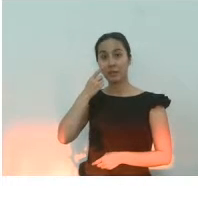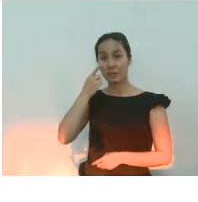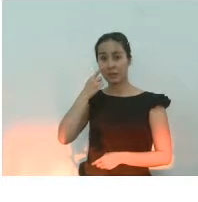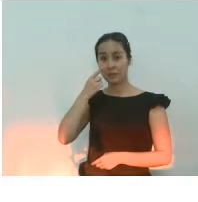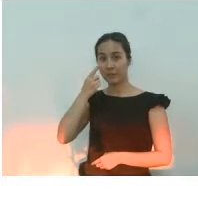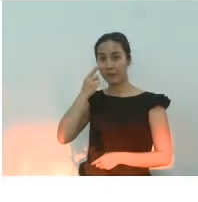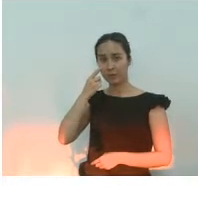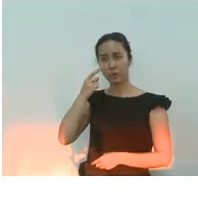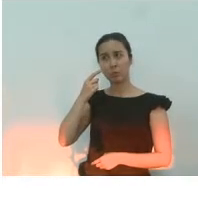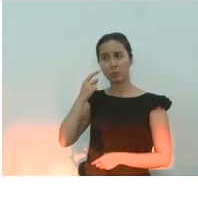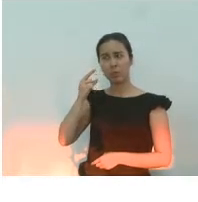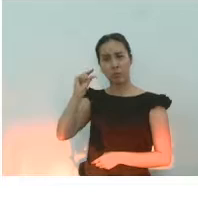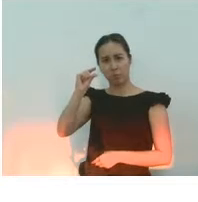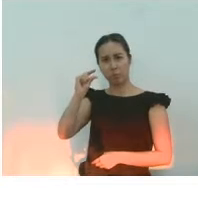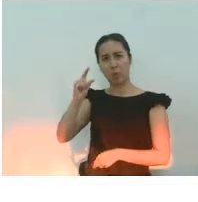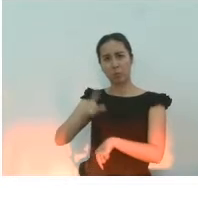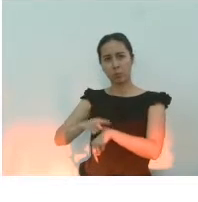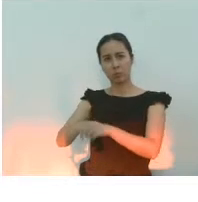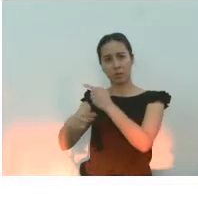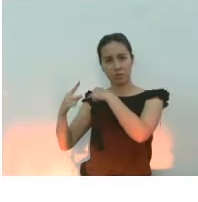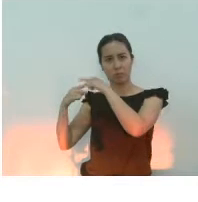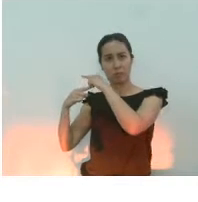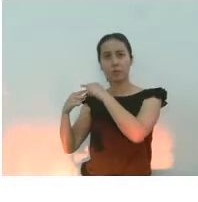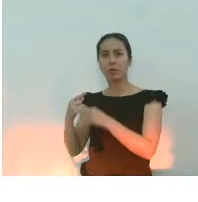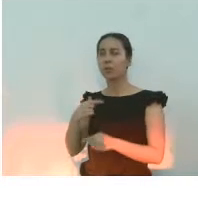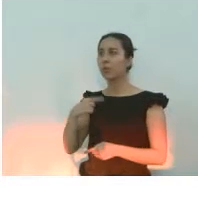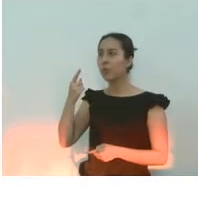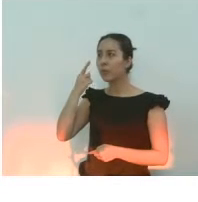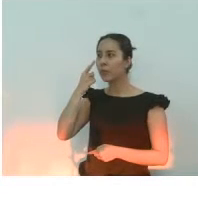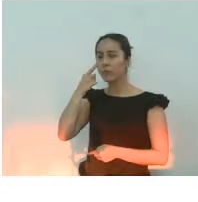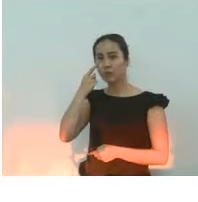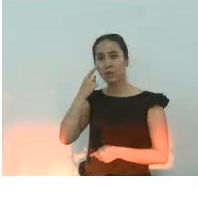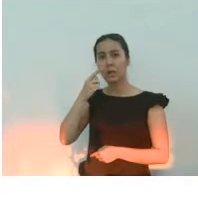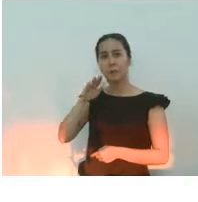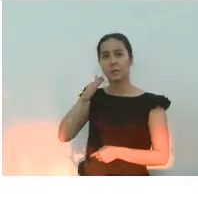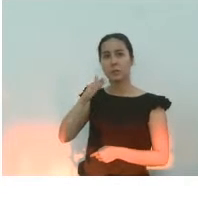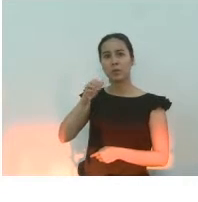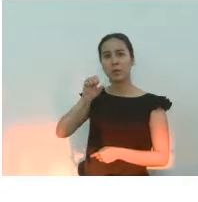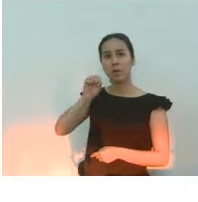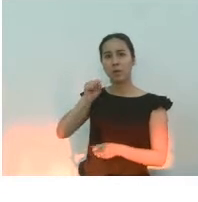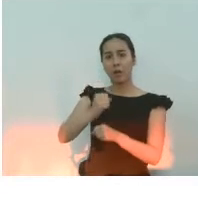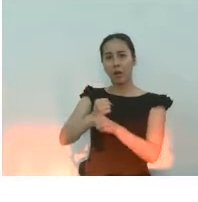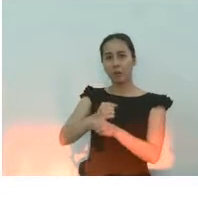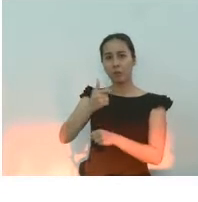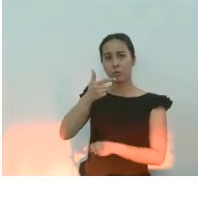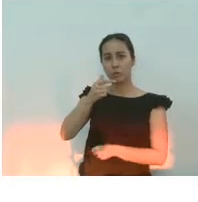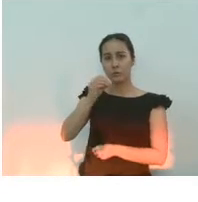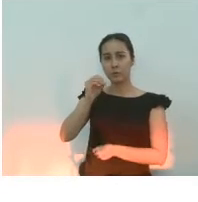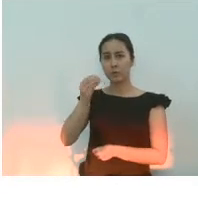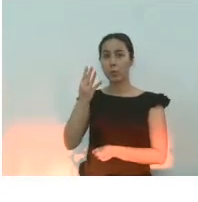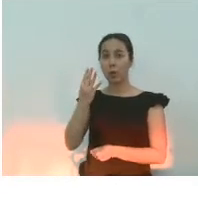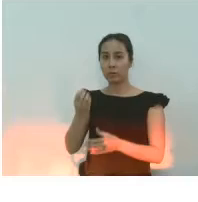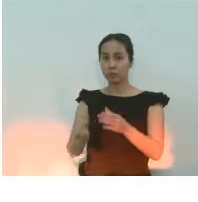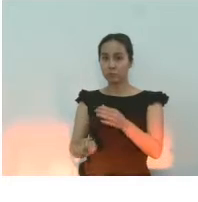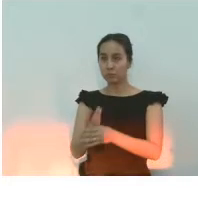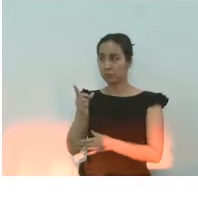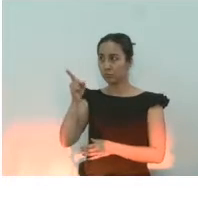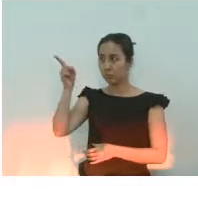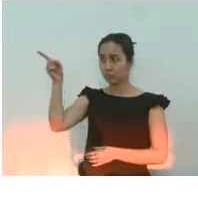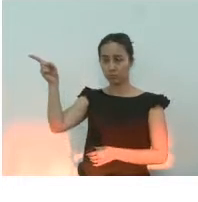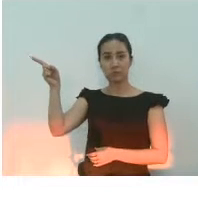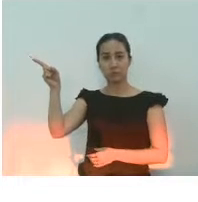bosco foi uma versão filmada em 2004 uma vida para os jovens então ele